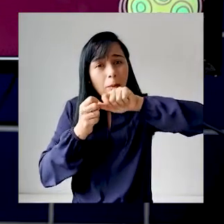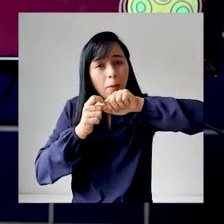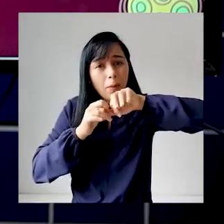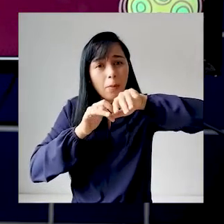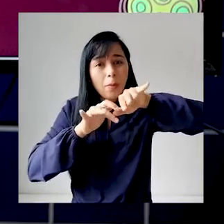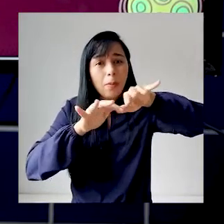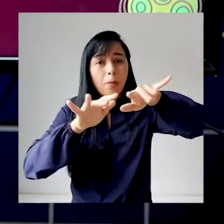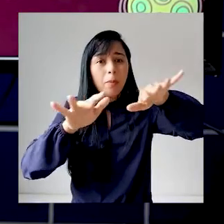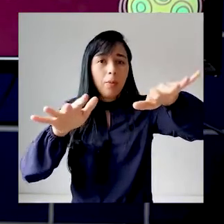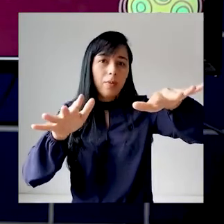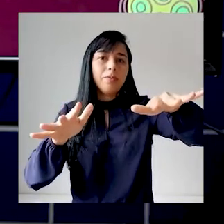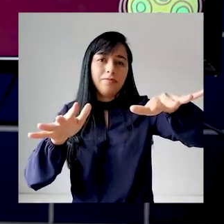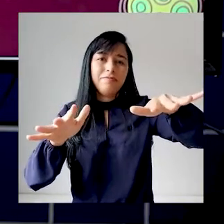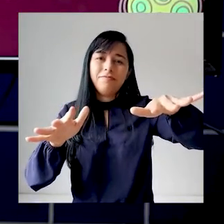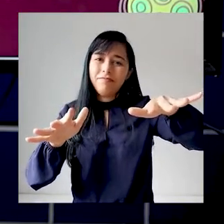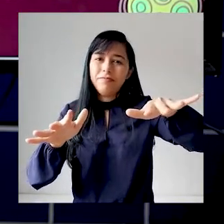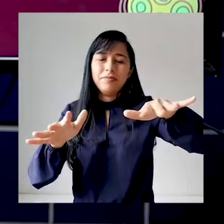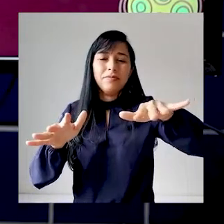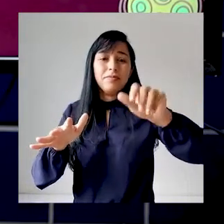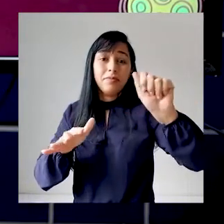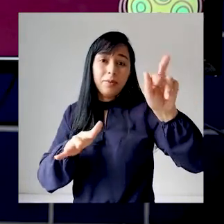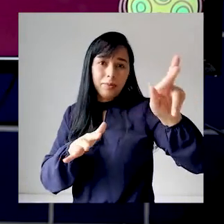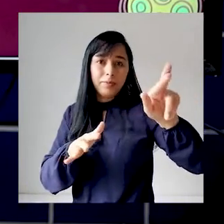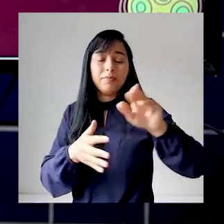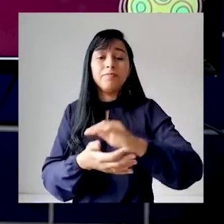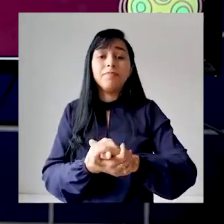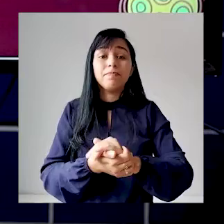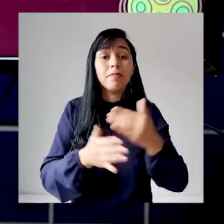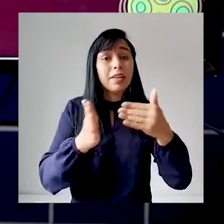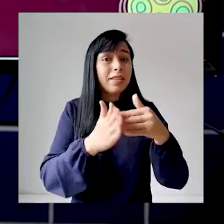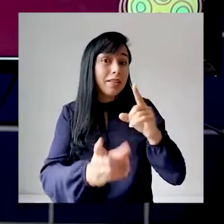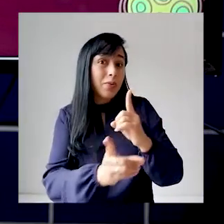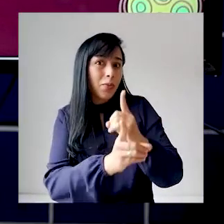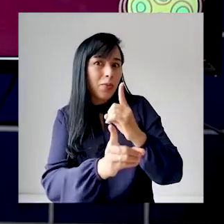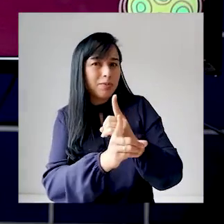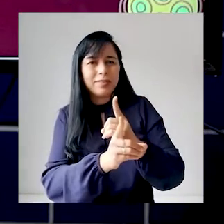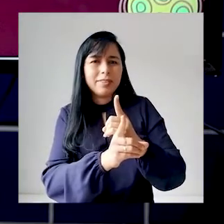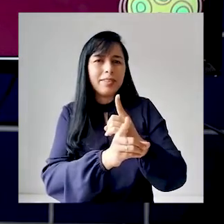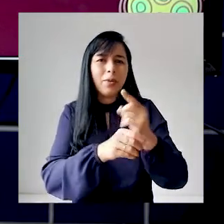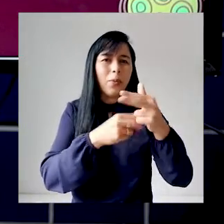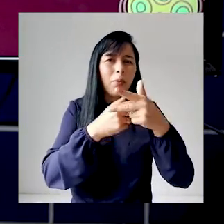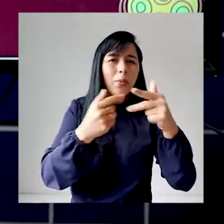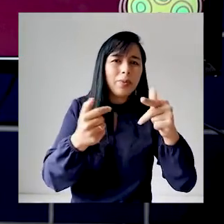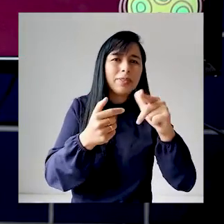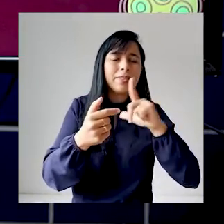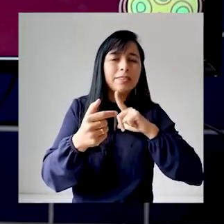pelo ar, eles vão ser levados pelo ar até encontrarem uma